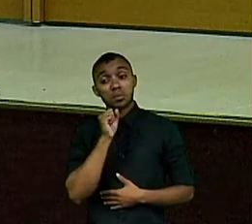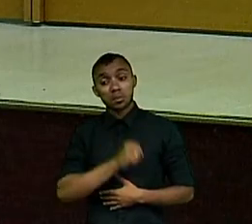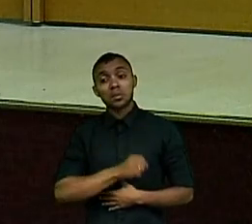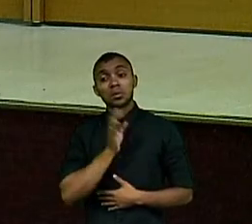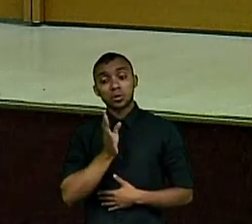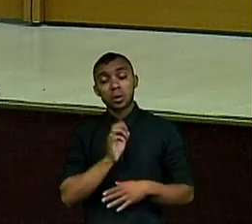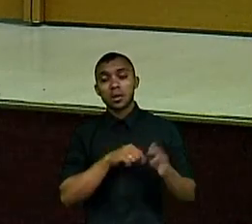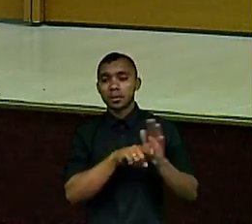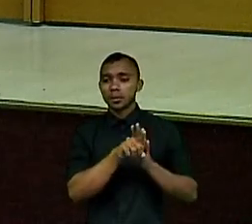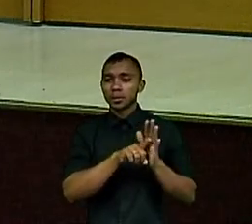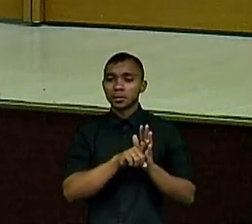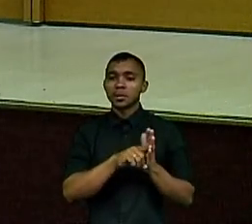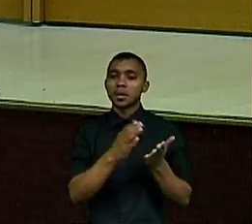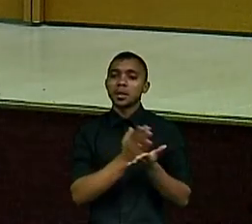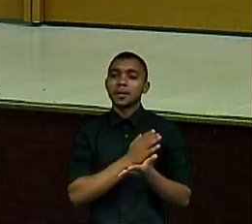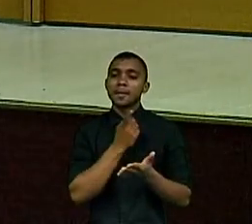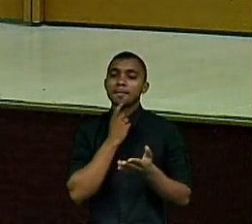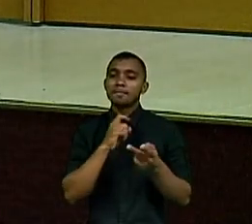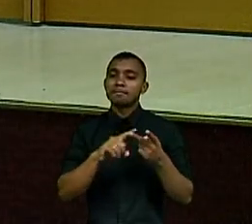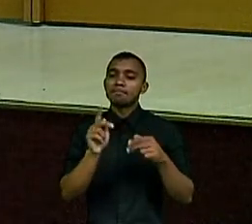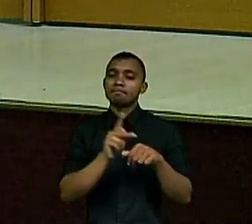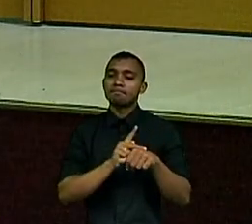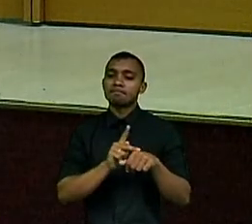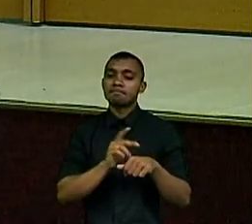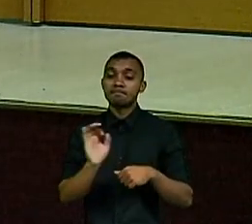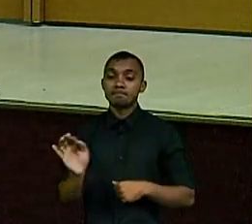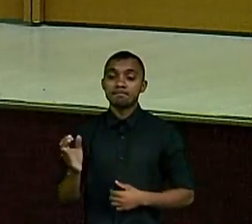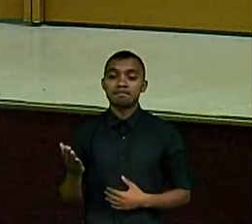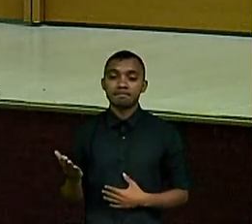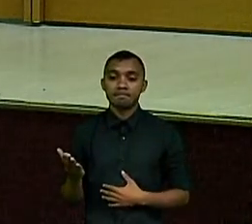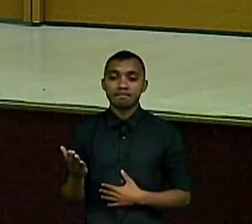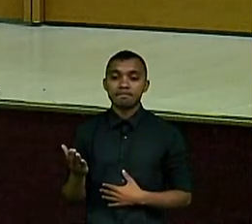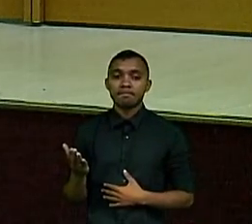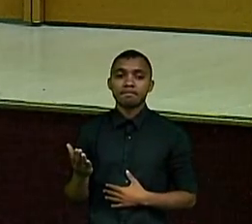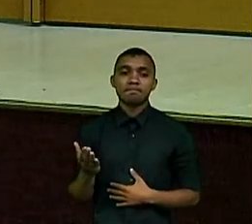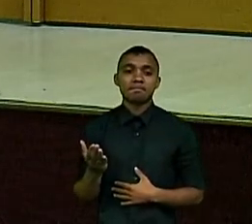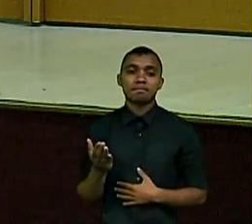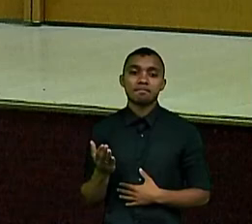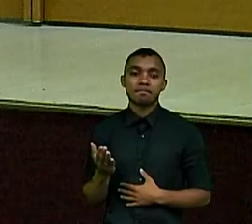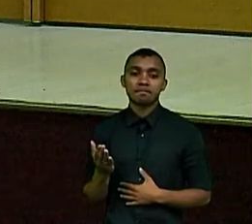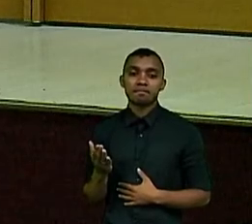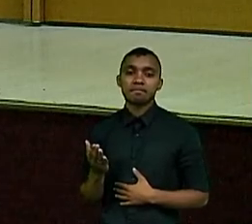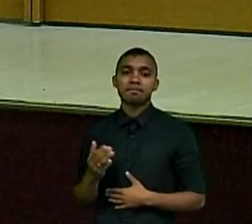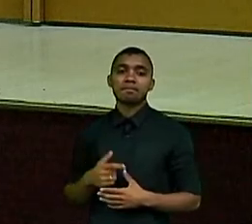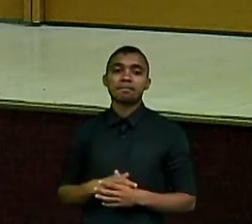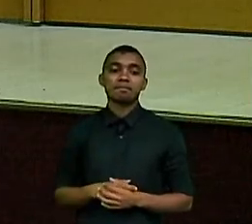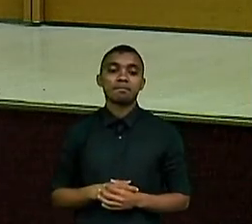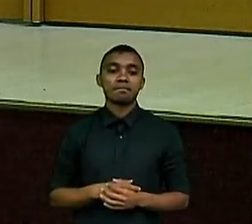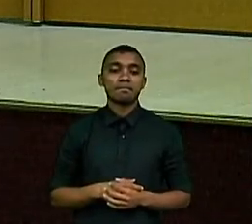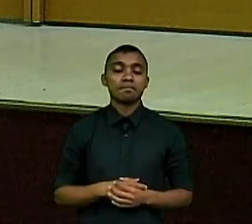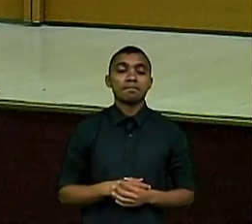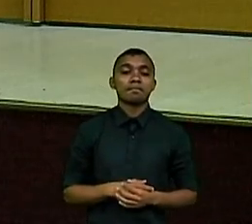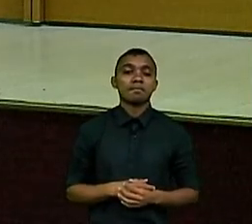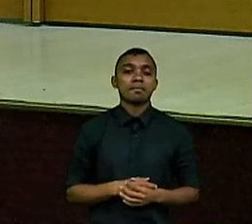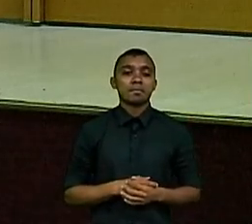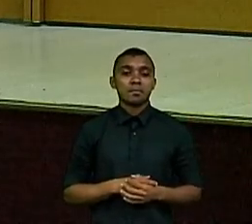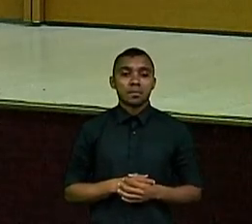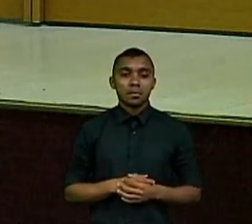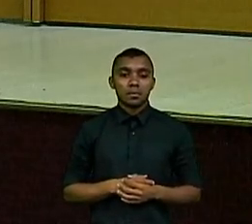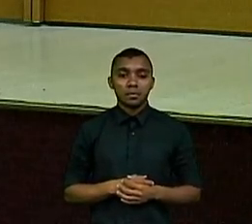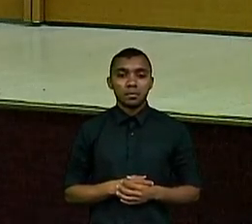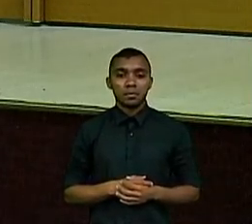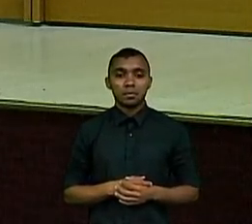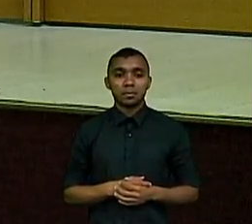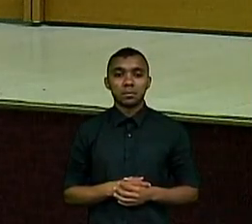Livinho vermelho com preto né então esses dois caras aqui pensavam que nós vamos pegar o